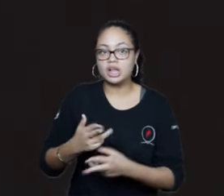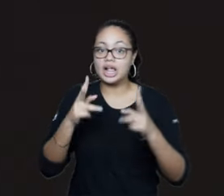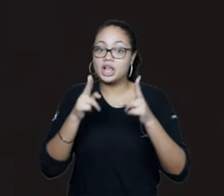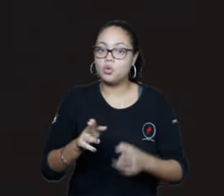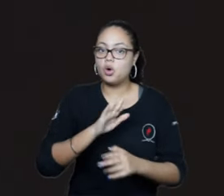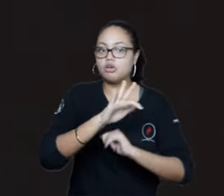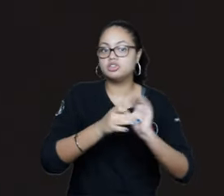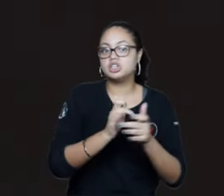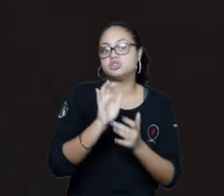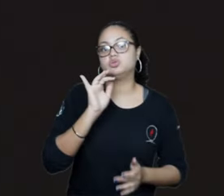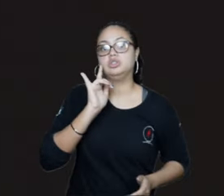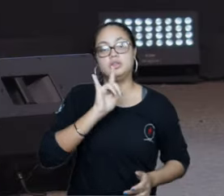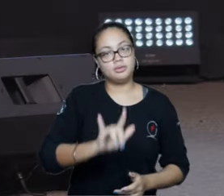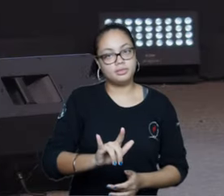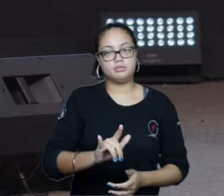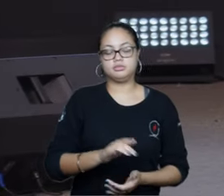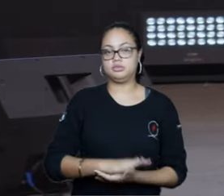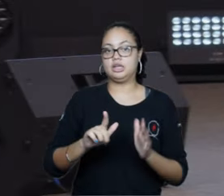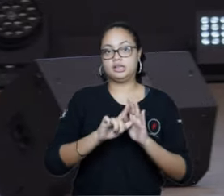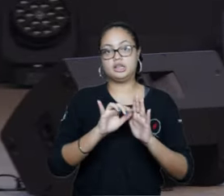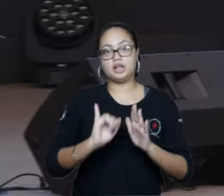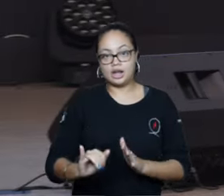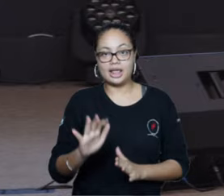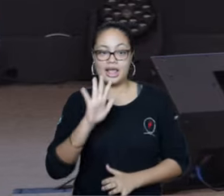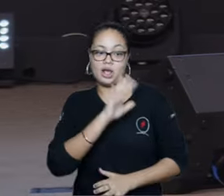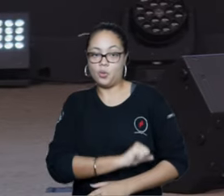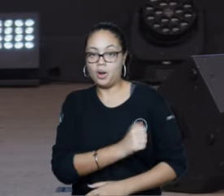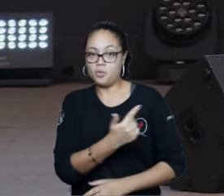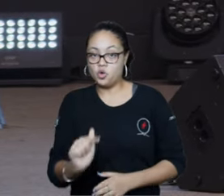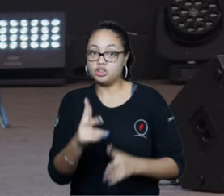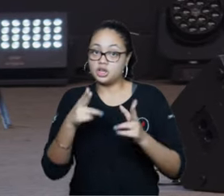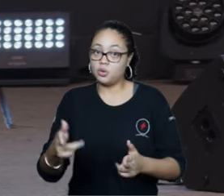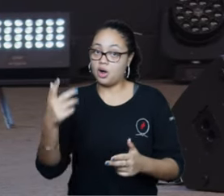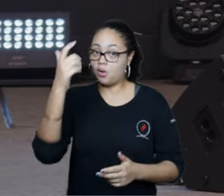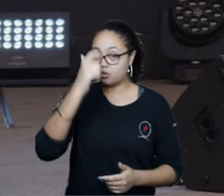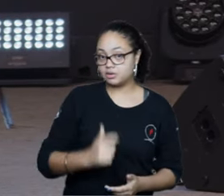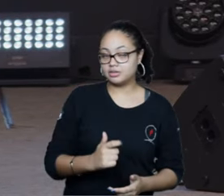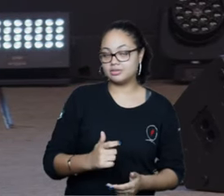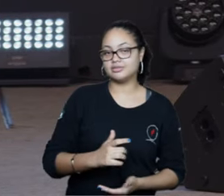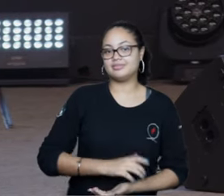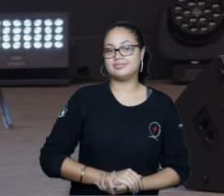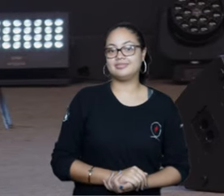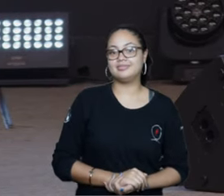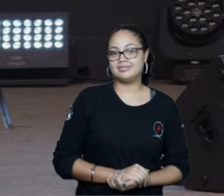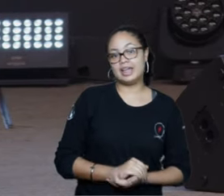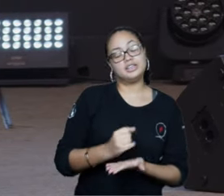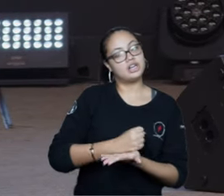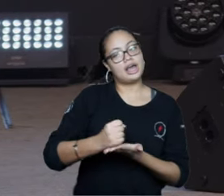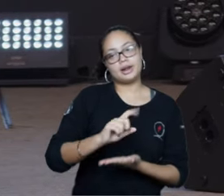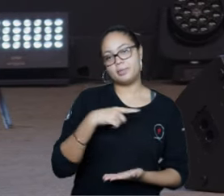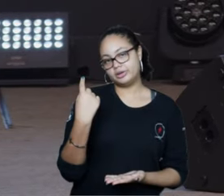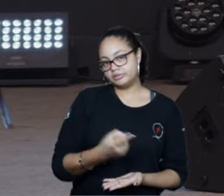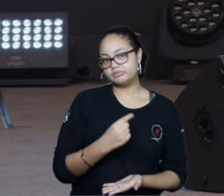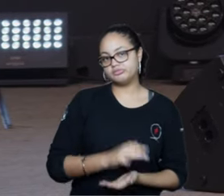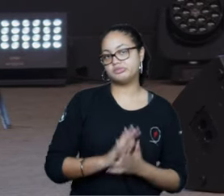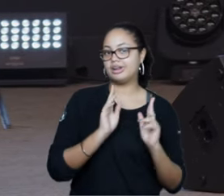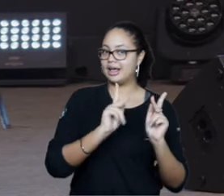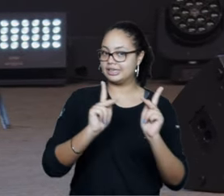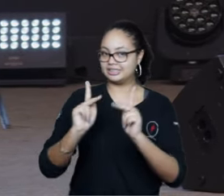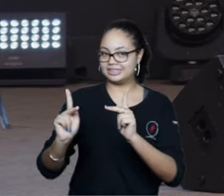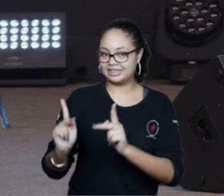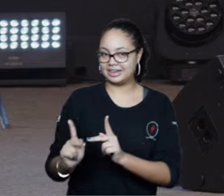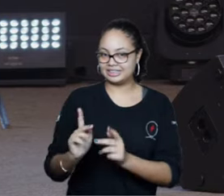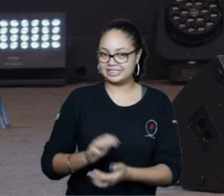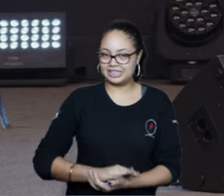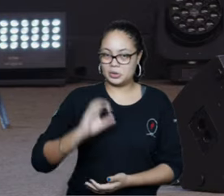vos amei na lei Eu amo o próximo como a mim mesmo aí a casa caiu para nós rapaz essa pregação da